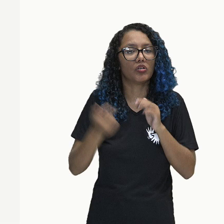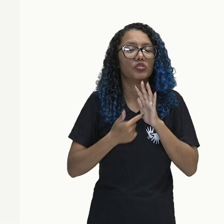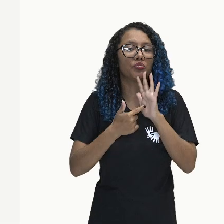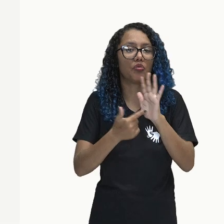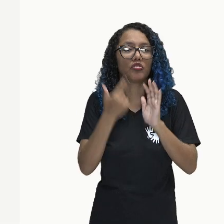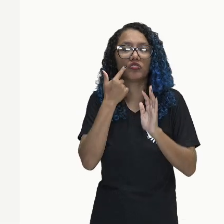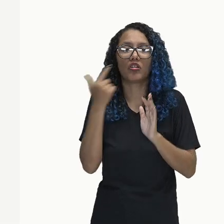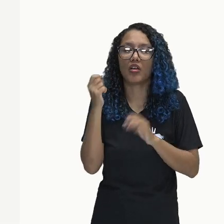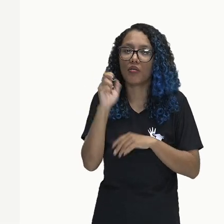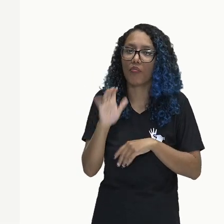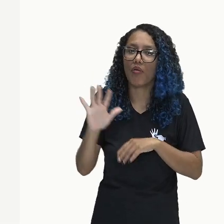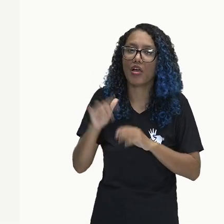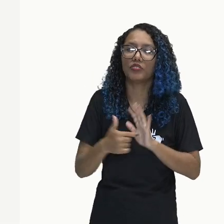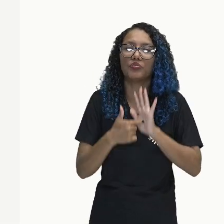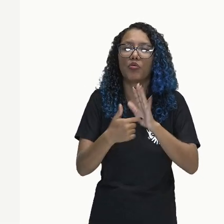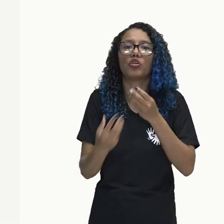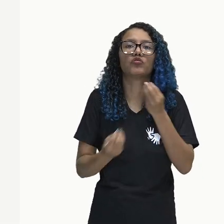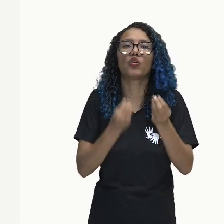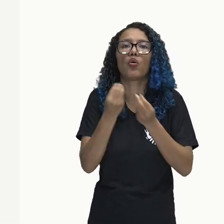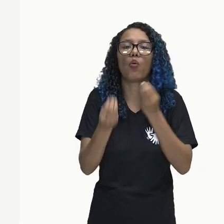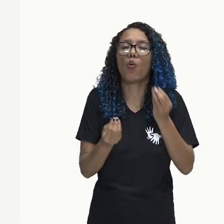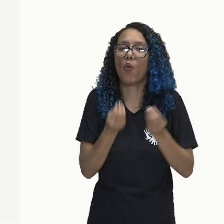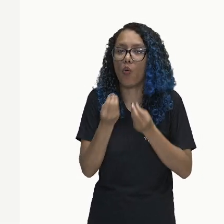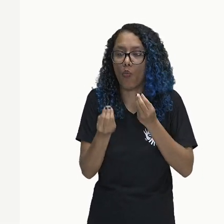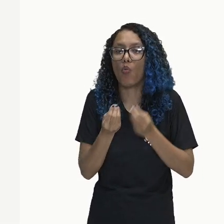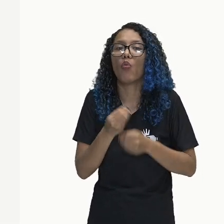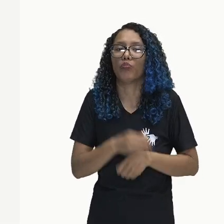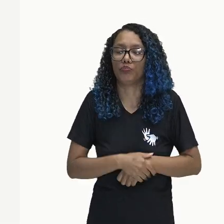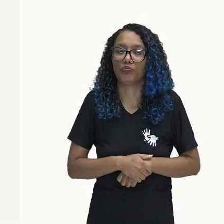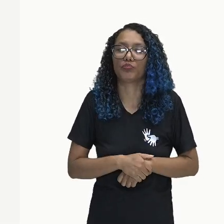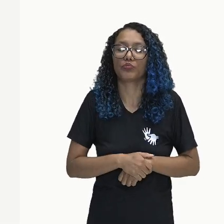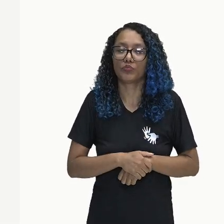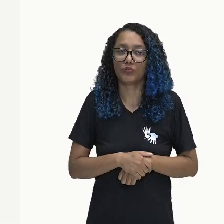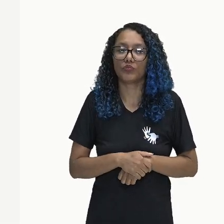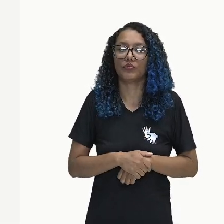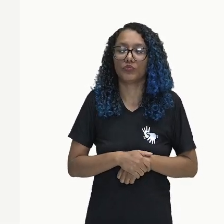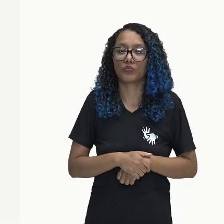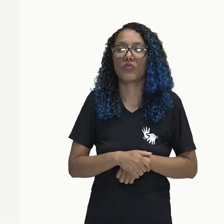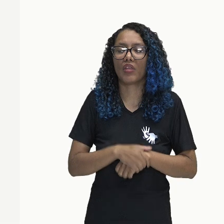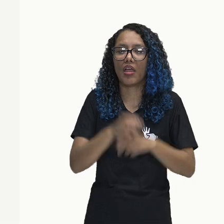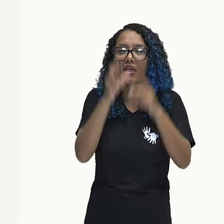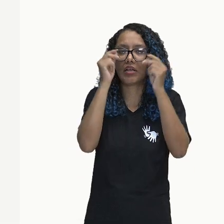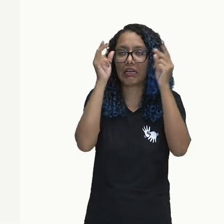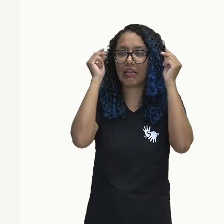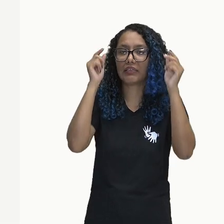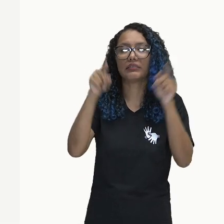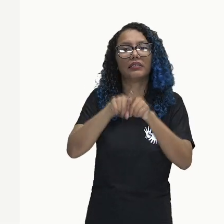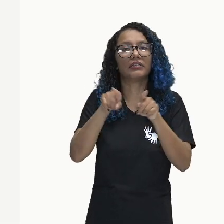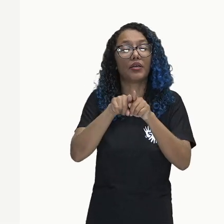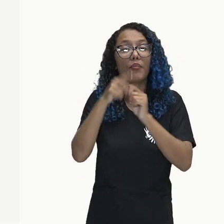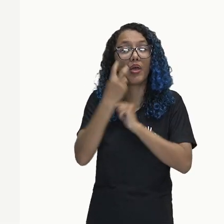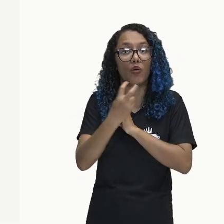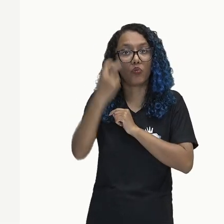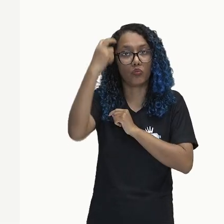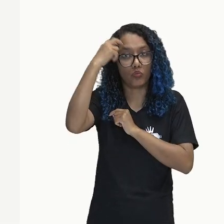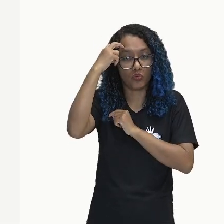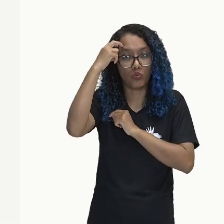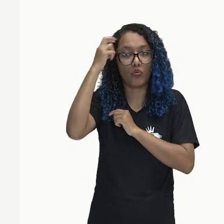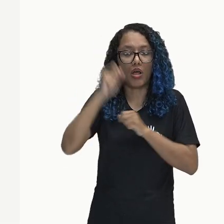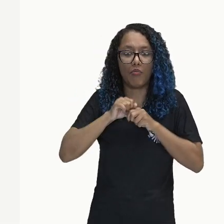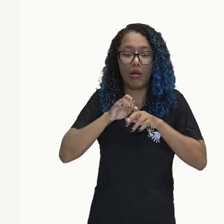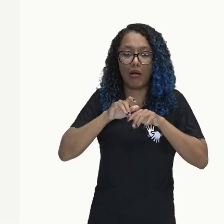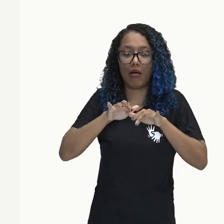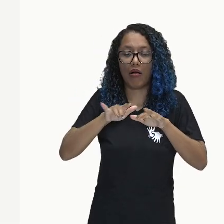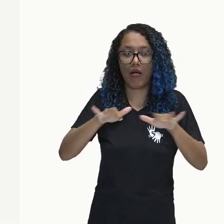dá a dimensão do quanto a Grécia e a cultura grega se espalharam